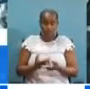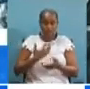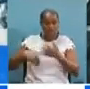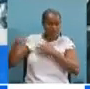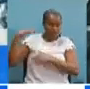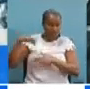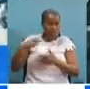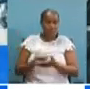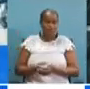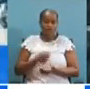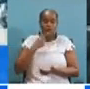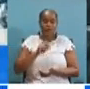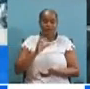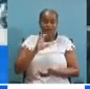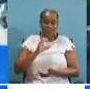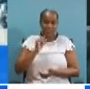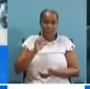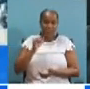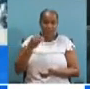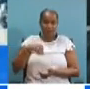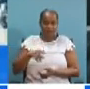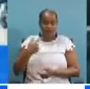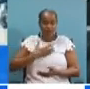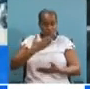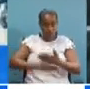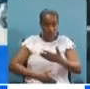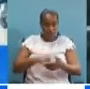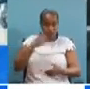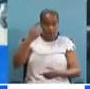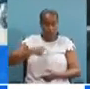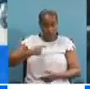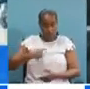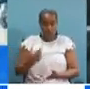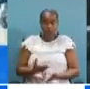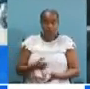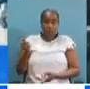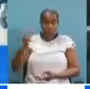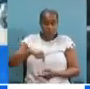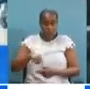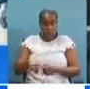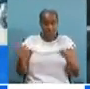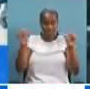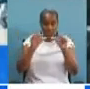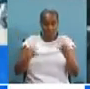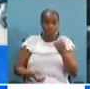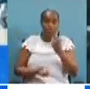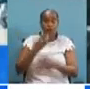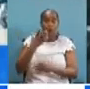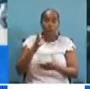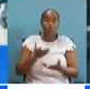georreferenciado, que será o nome de SIGIP, não é? Tem um diploma próprio. Dentro deste sistema